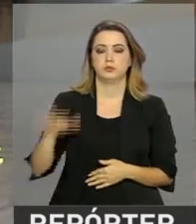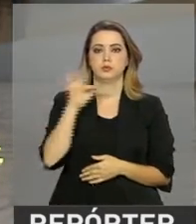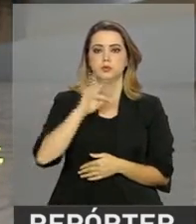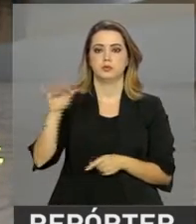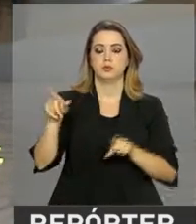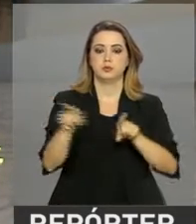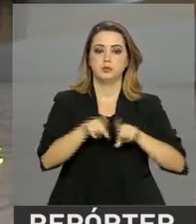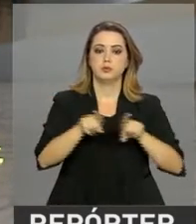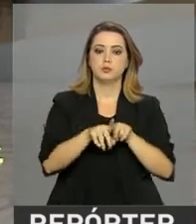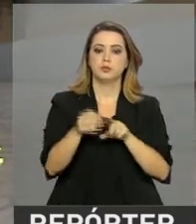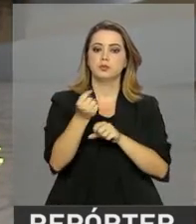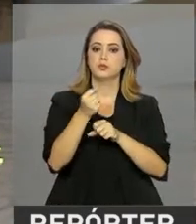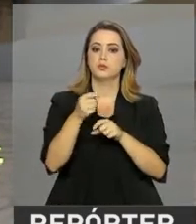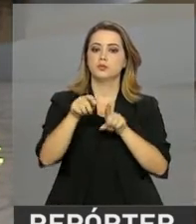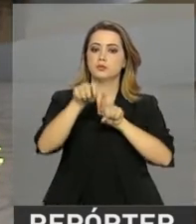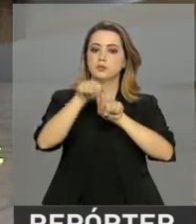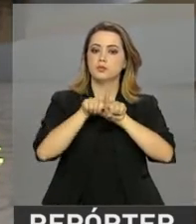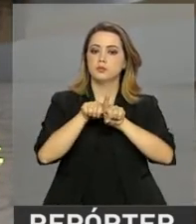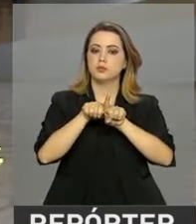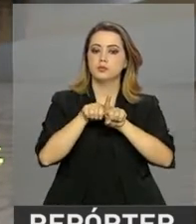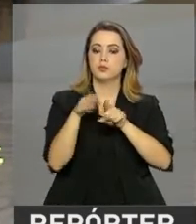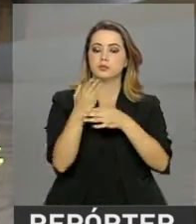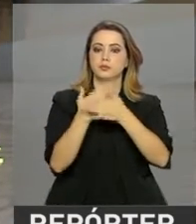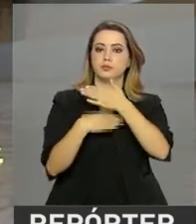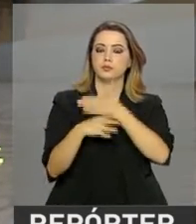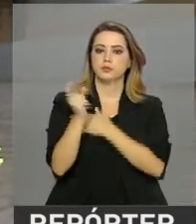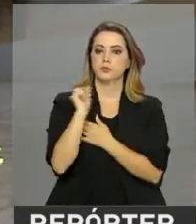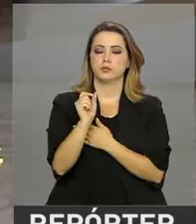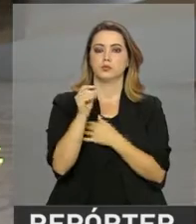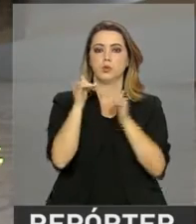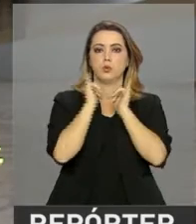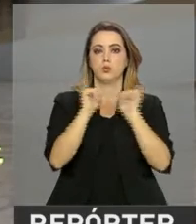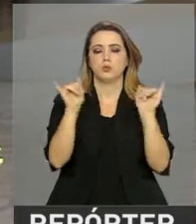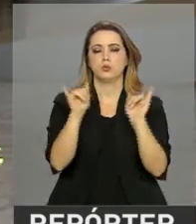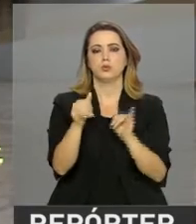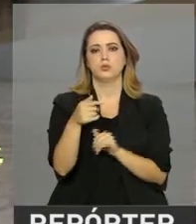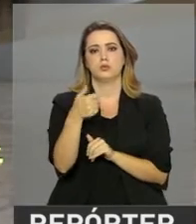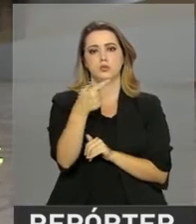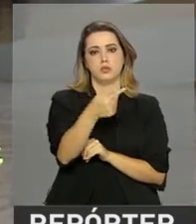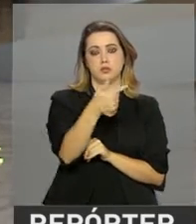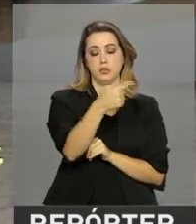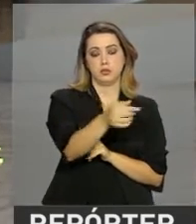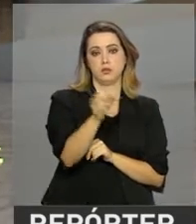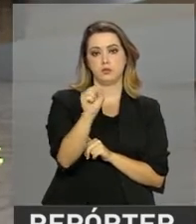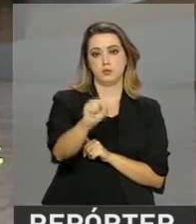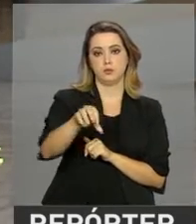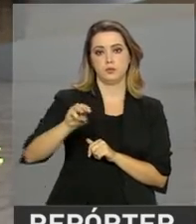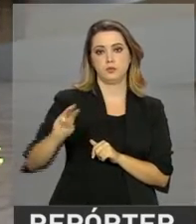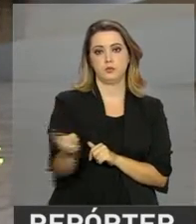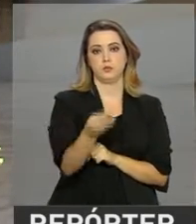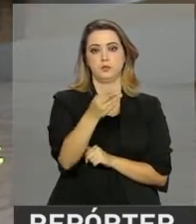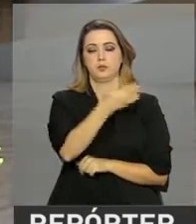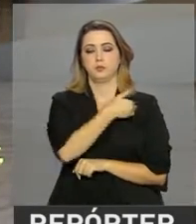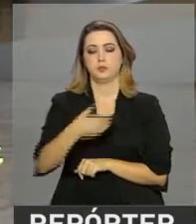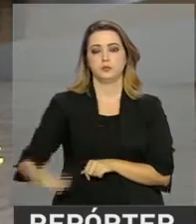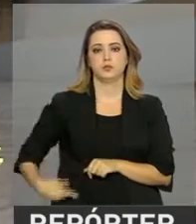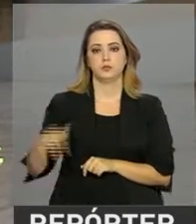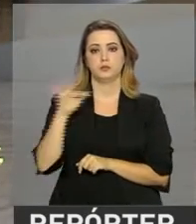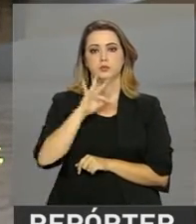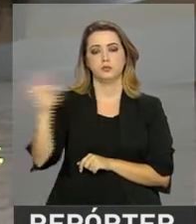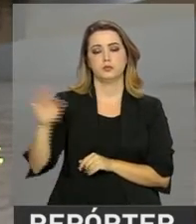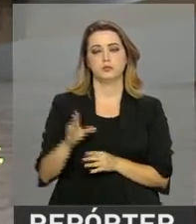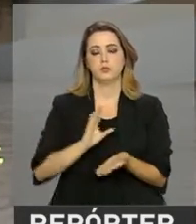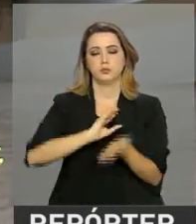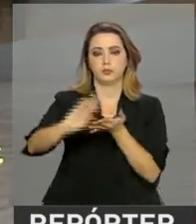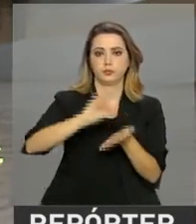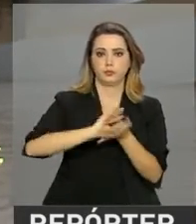mês passado, o anúncio da liberação de 778 milhões de reais pelo governo federal aos estados